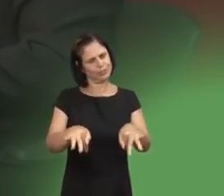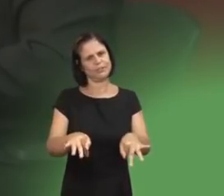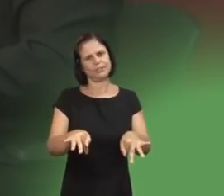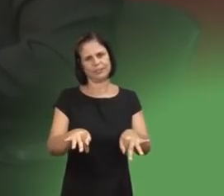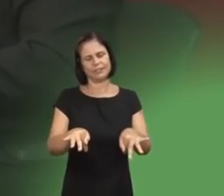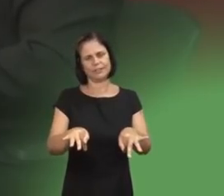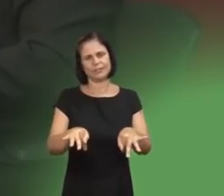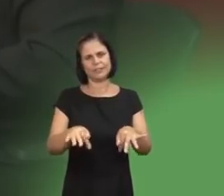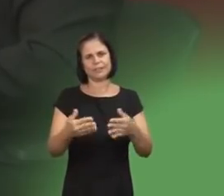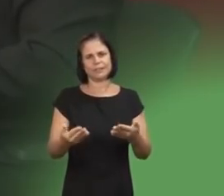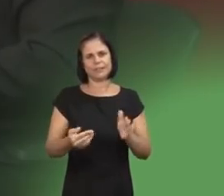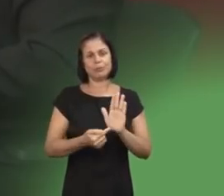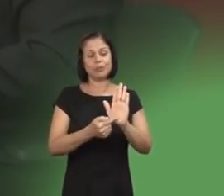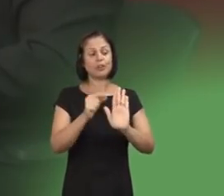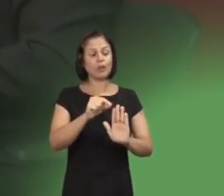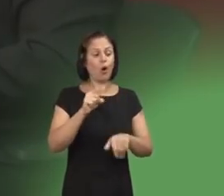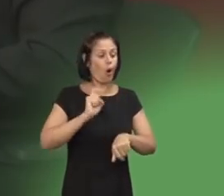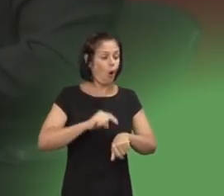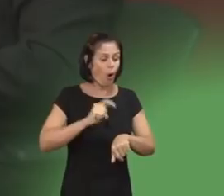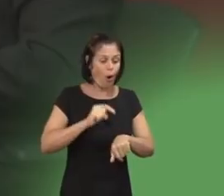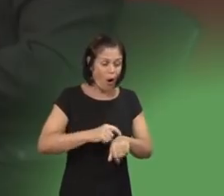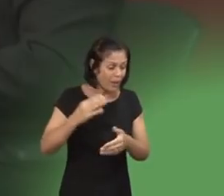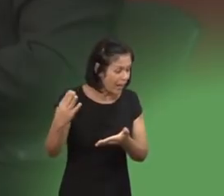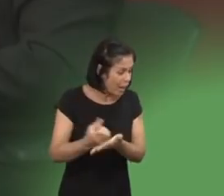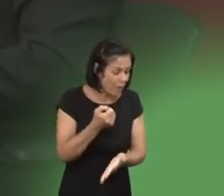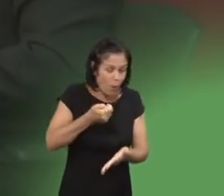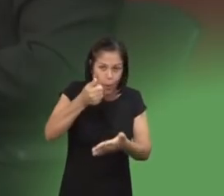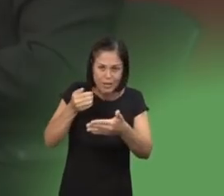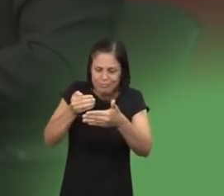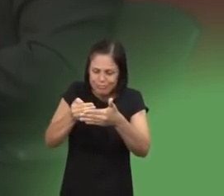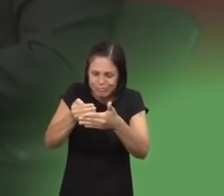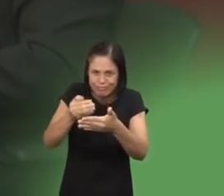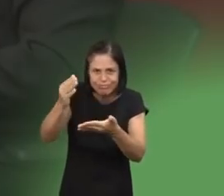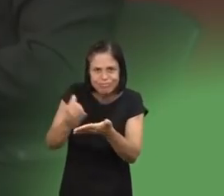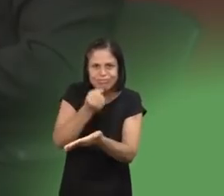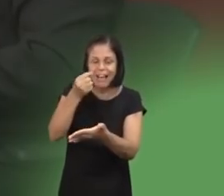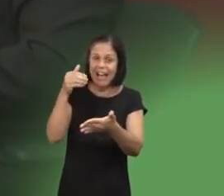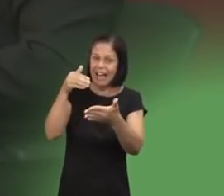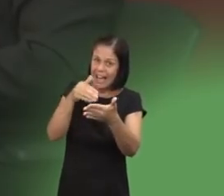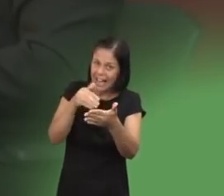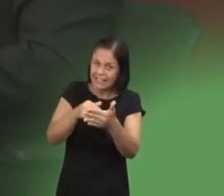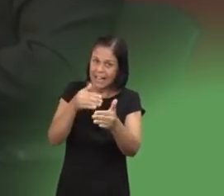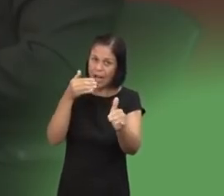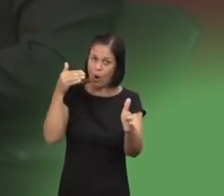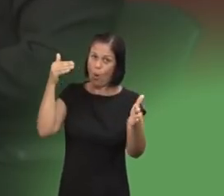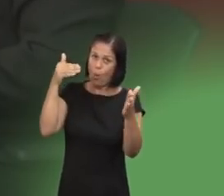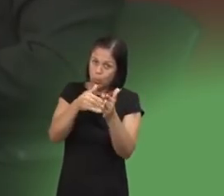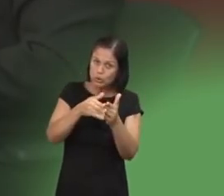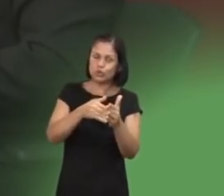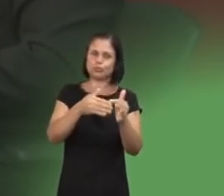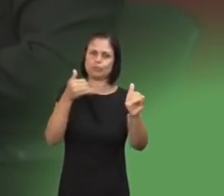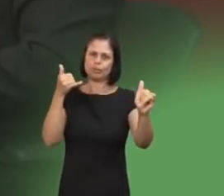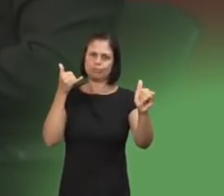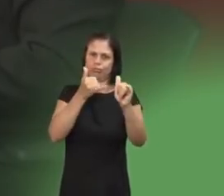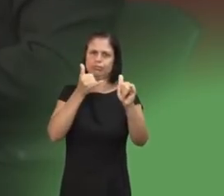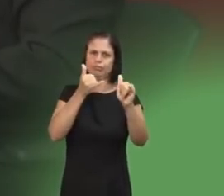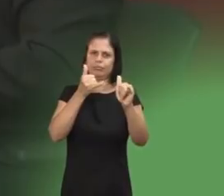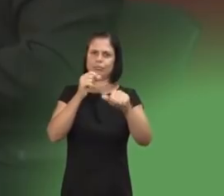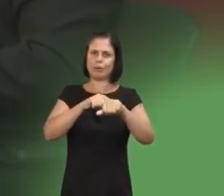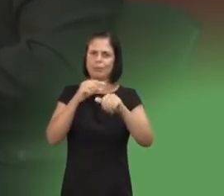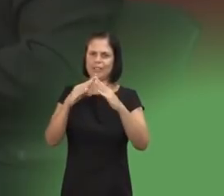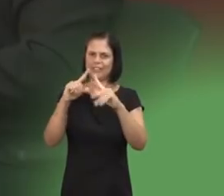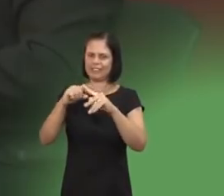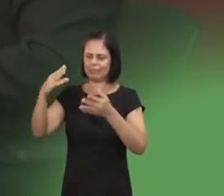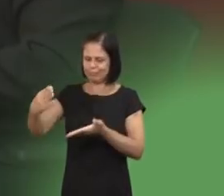marcar o quê? Vão marcar que a hora do arrebatamento da igreja está próxima, até o toque da última trombeta, quando a igreja será